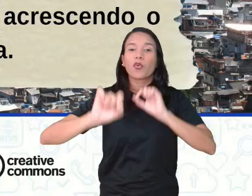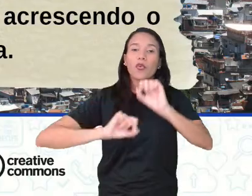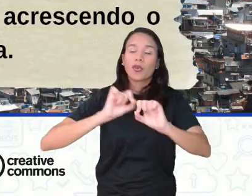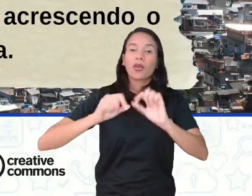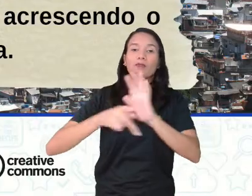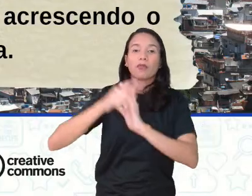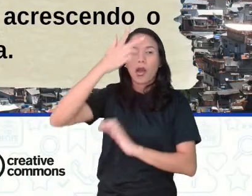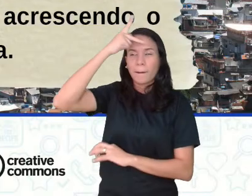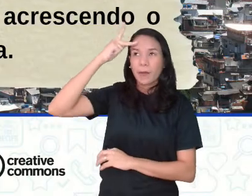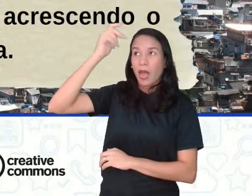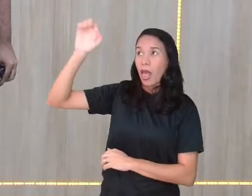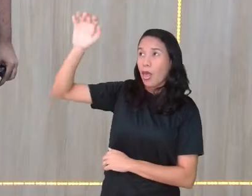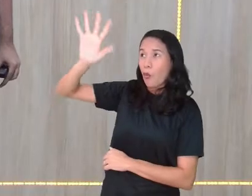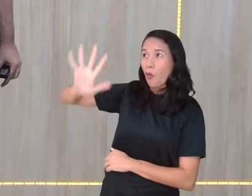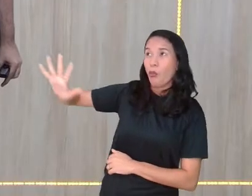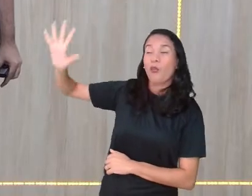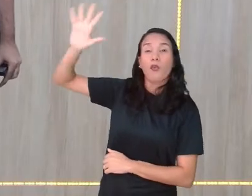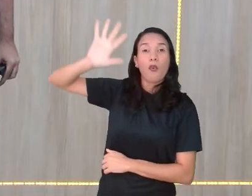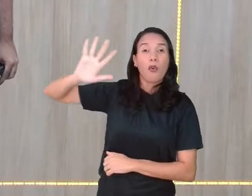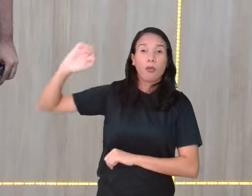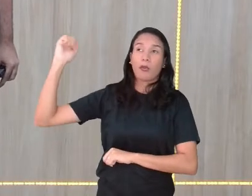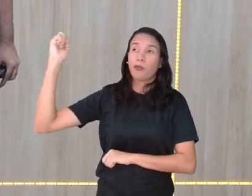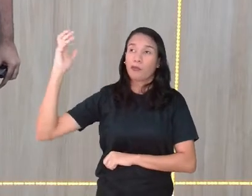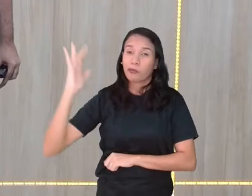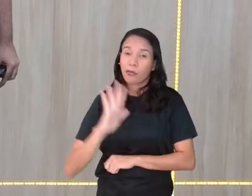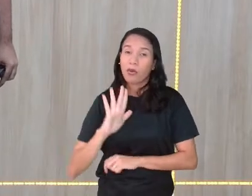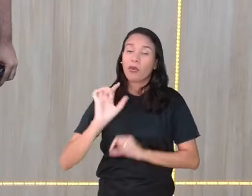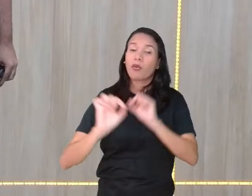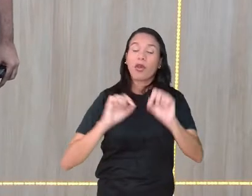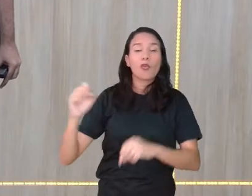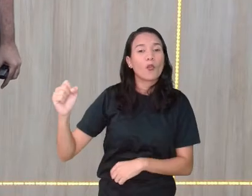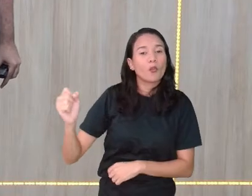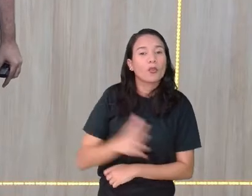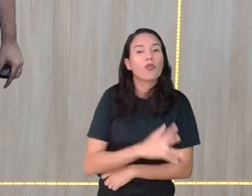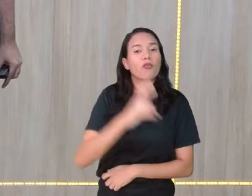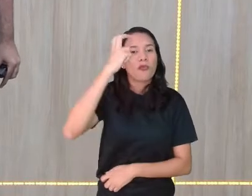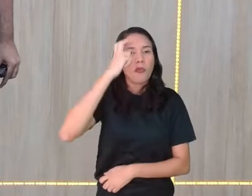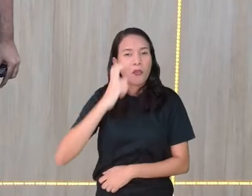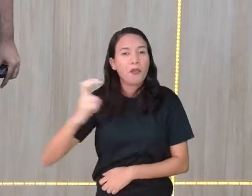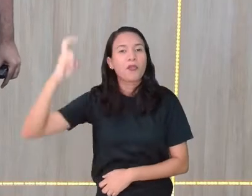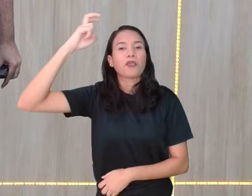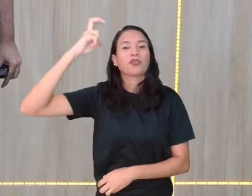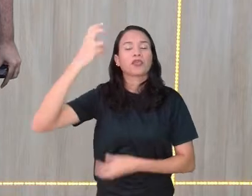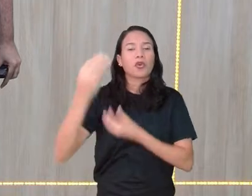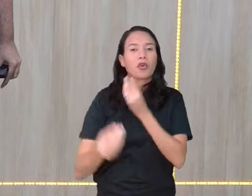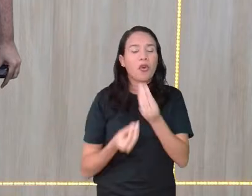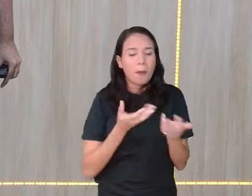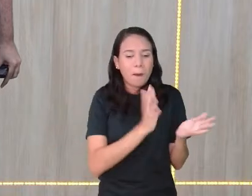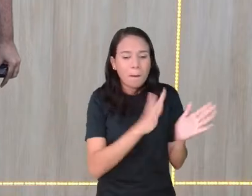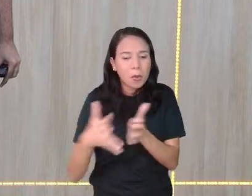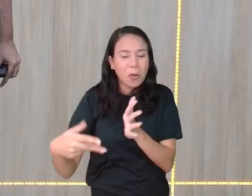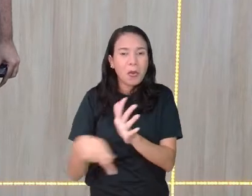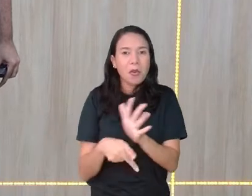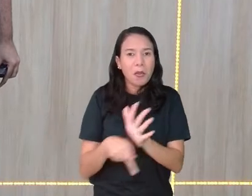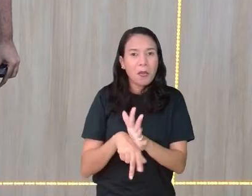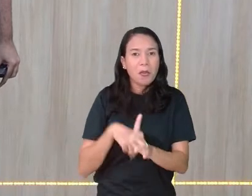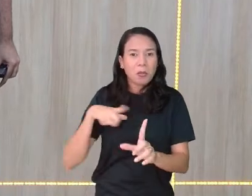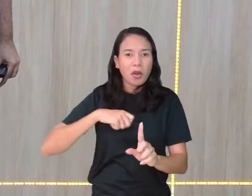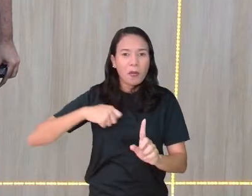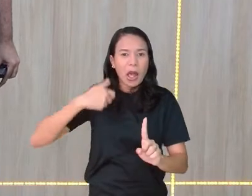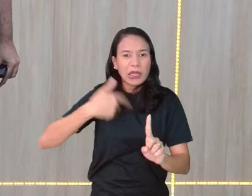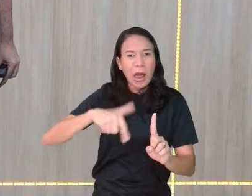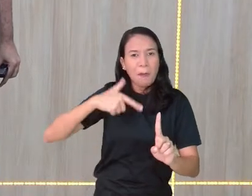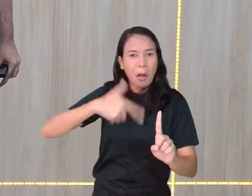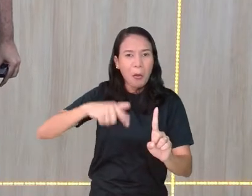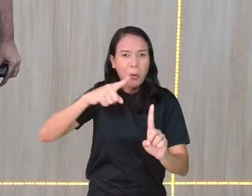os europeus aqui, né, com toda aquela questão da nova cultura, todo aquele processo da exploração